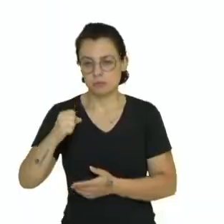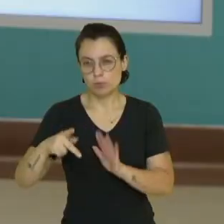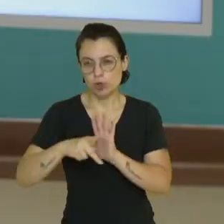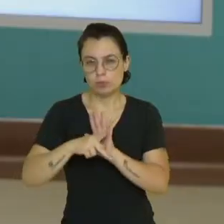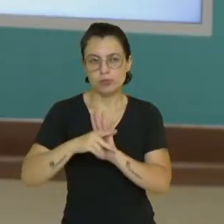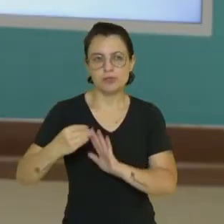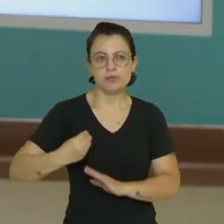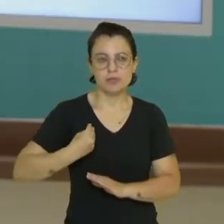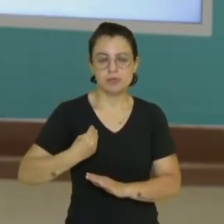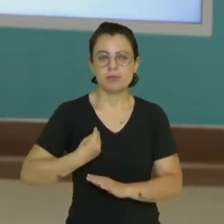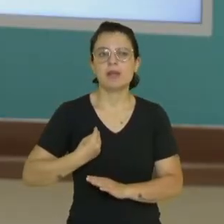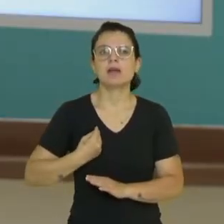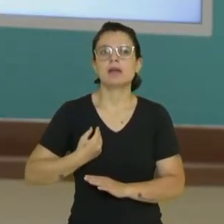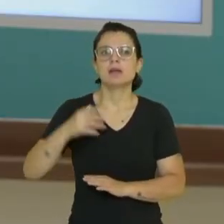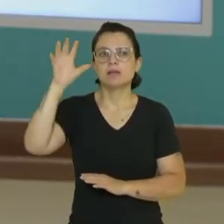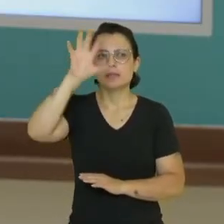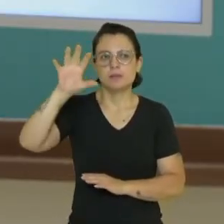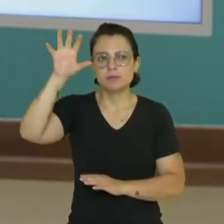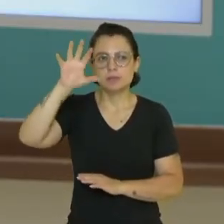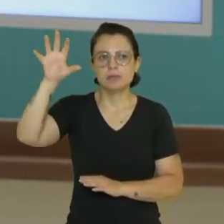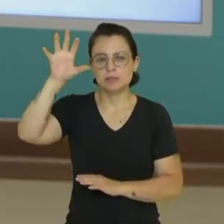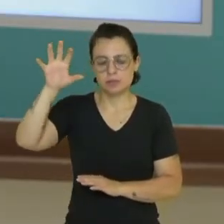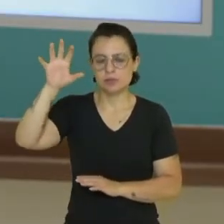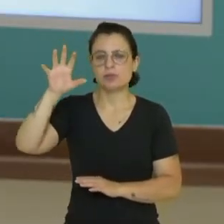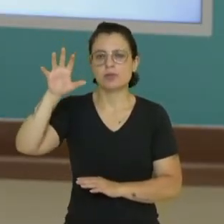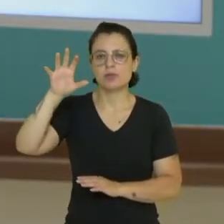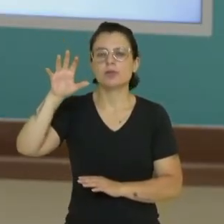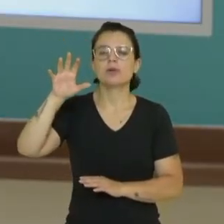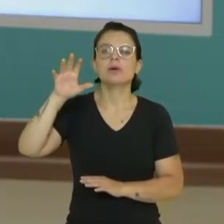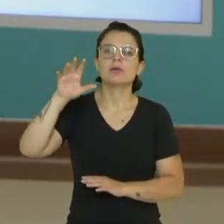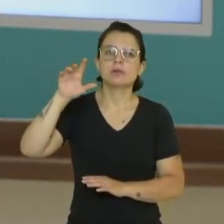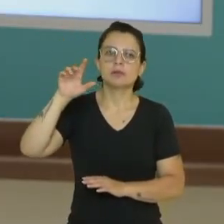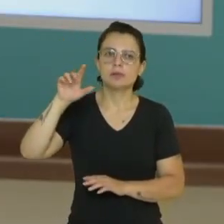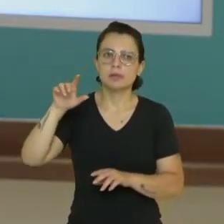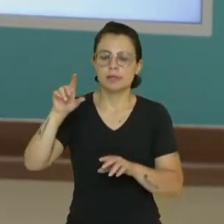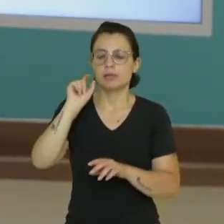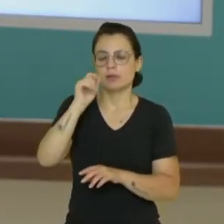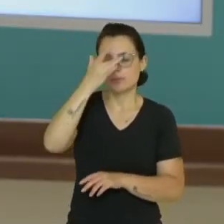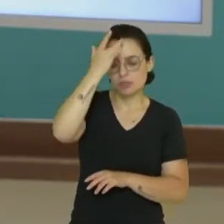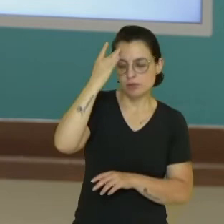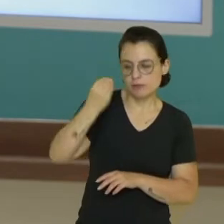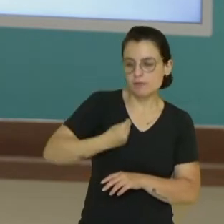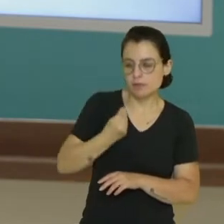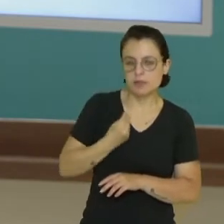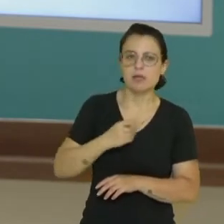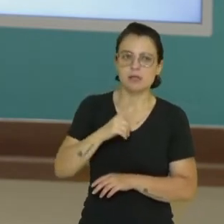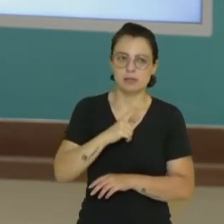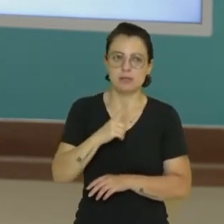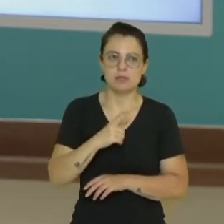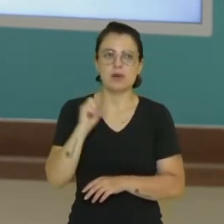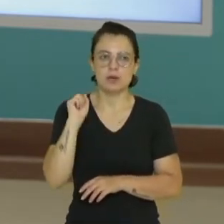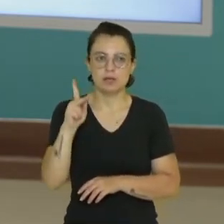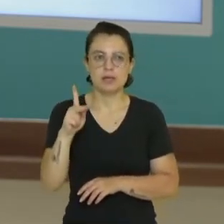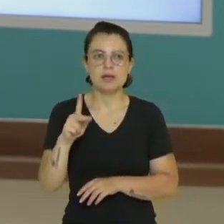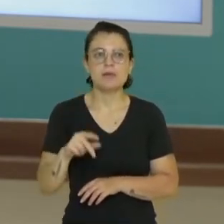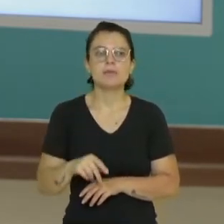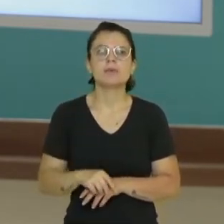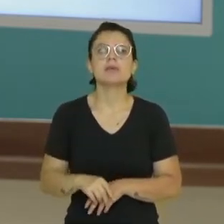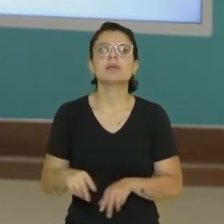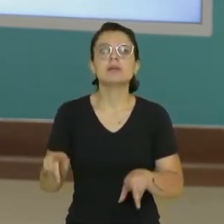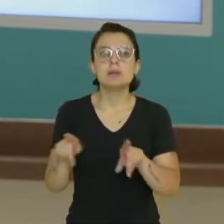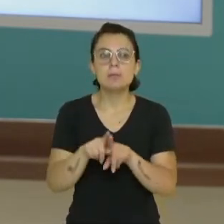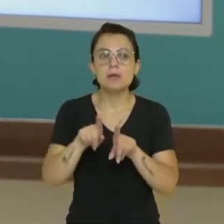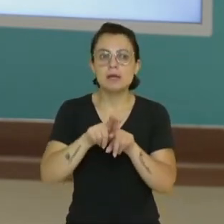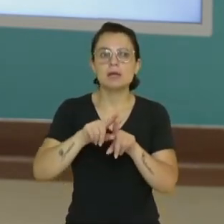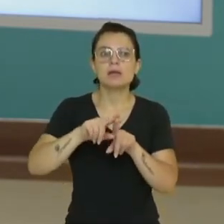é na atmosfera que eu tenho os gases que os seres vivos necessitam para sobreviver, ok? Além disso,